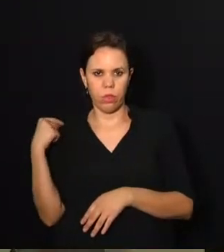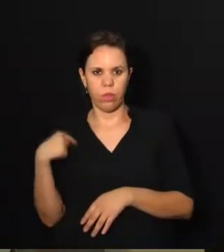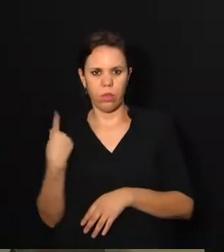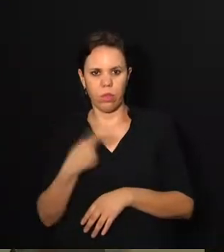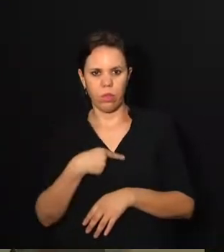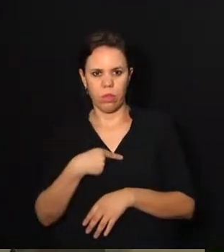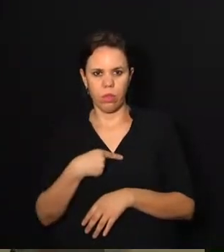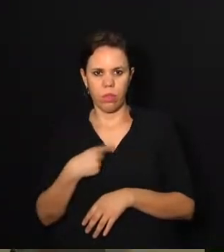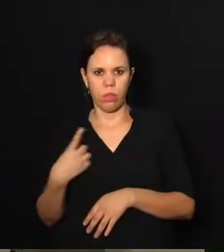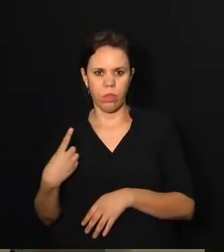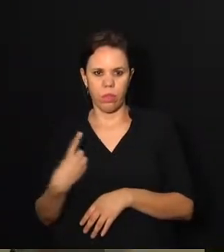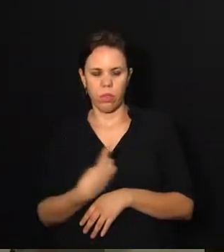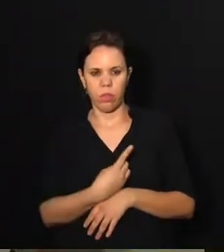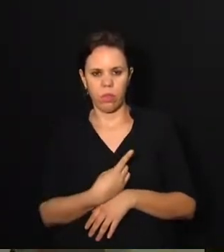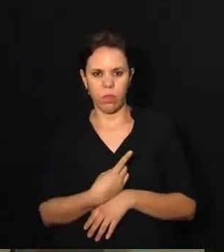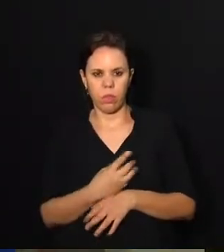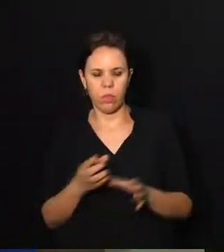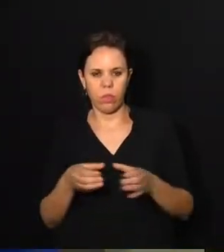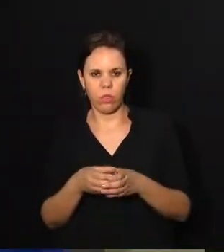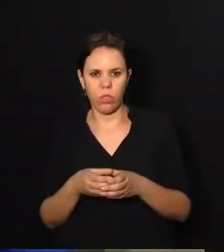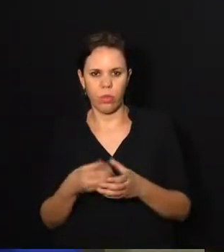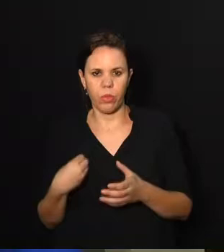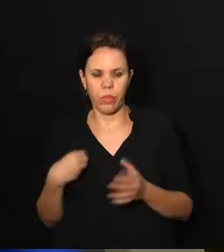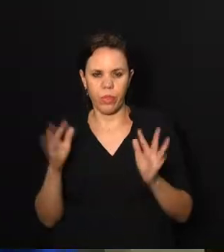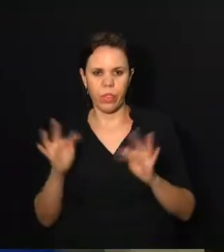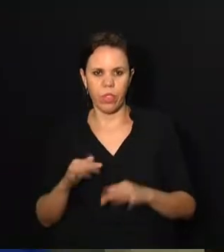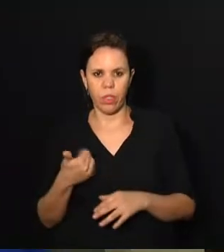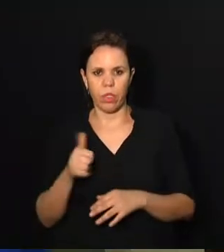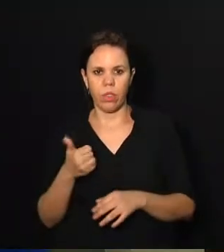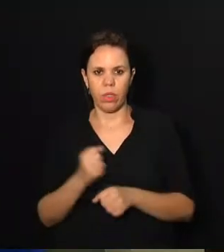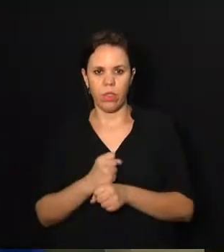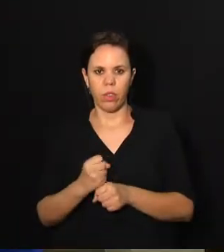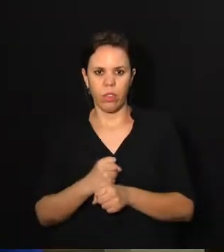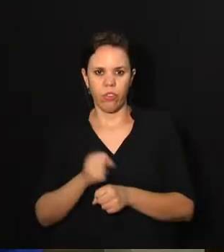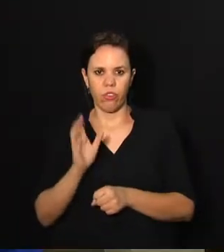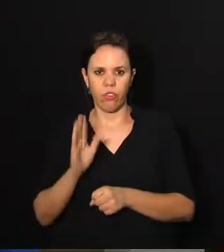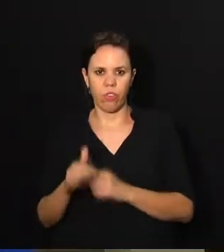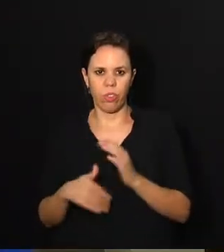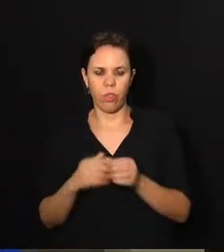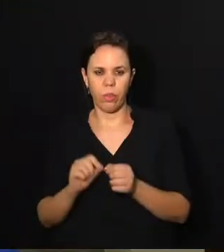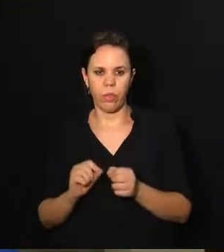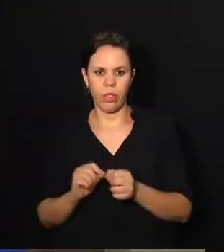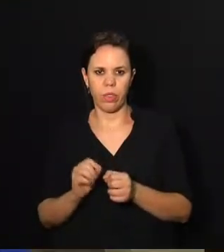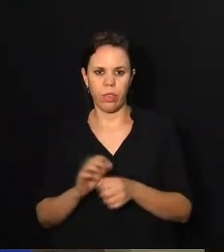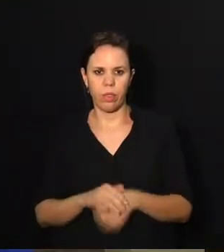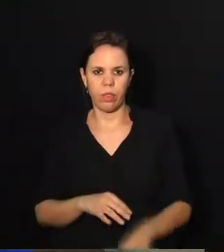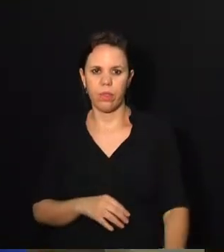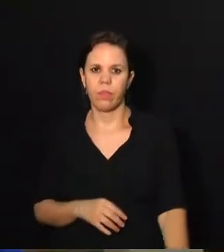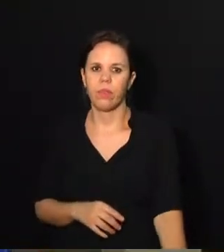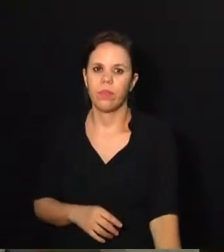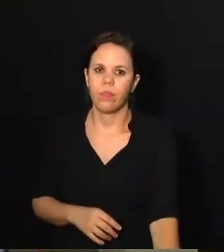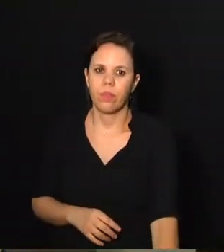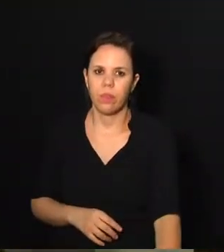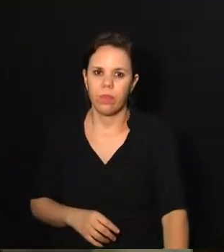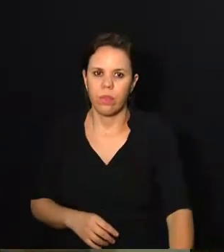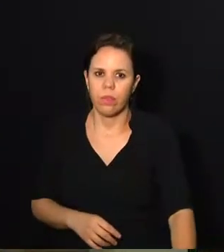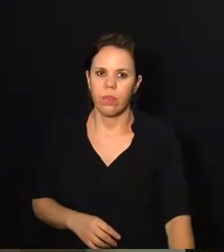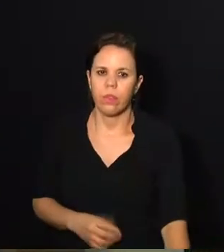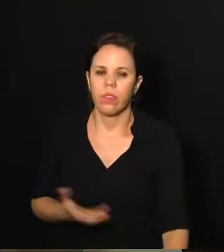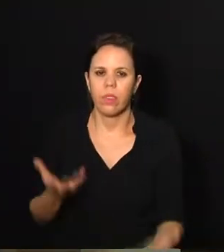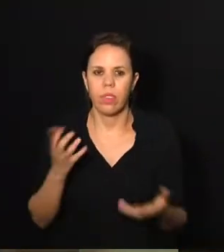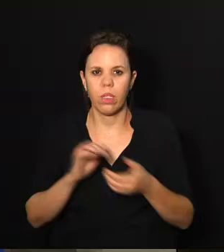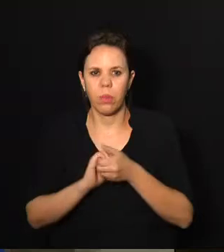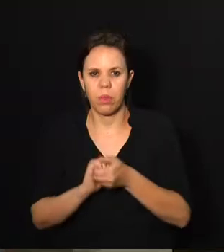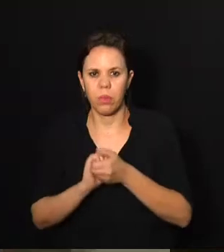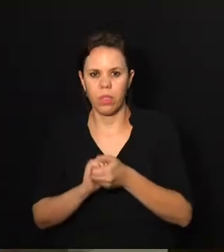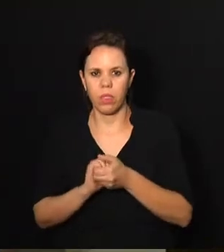Nós somos o Grupo Viva Feliz há 10 a 11 anos que já vamos fazer. Assim, eu queria parabenizar